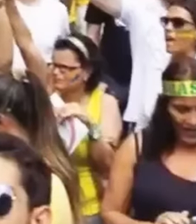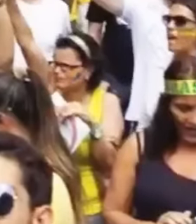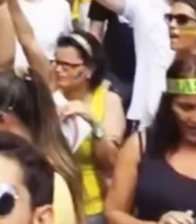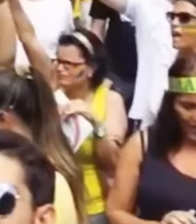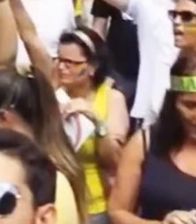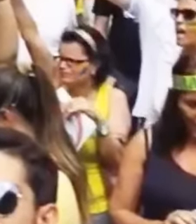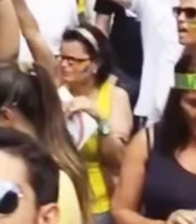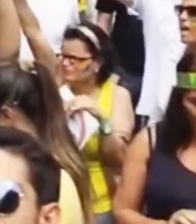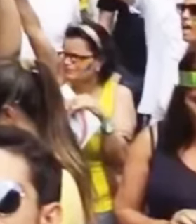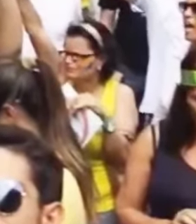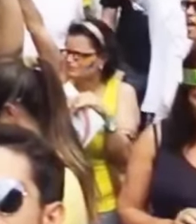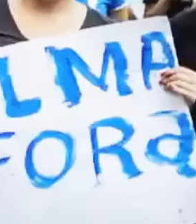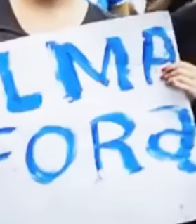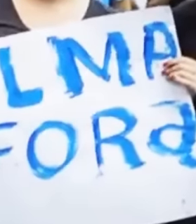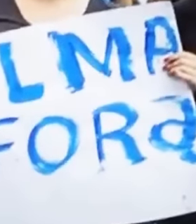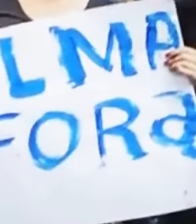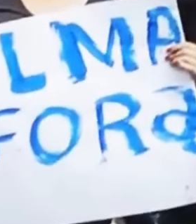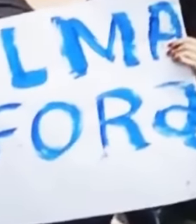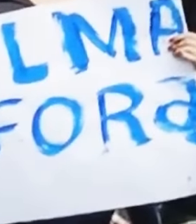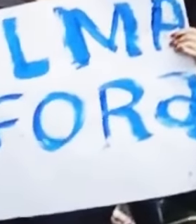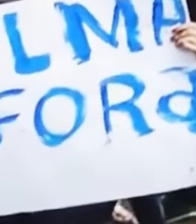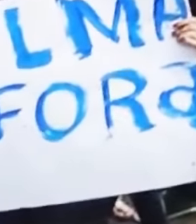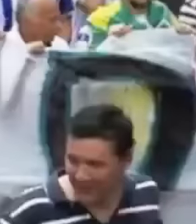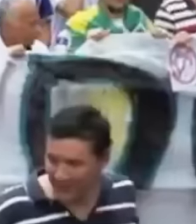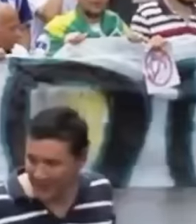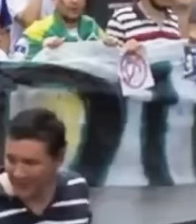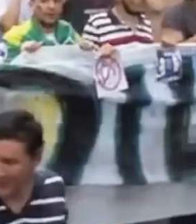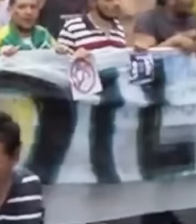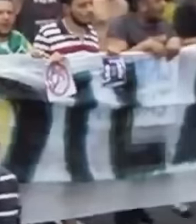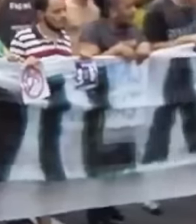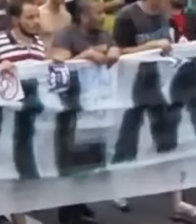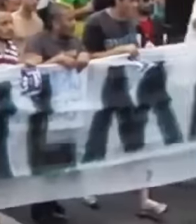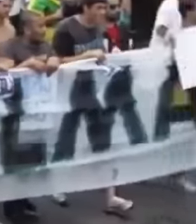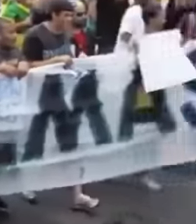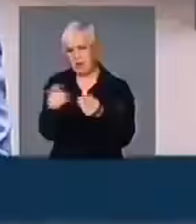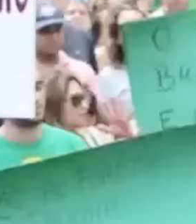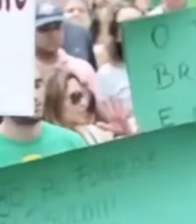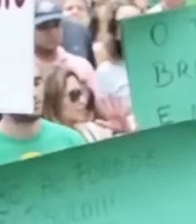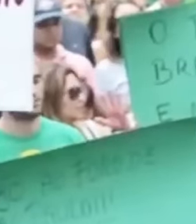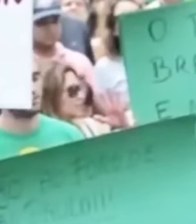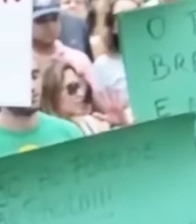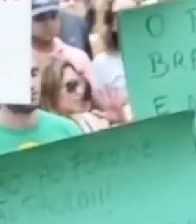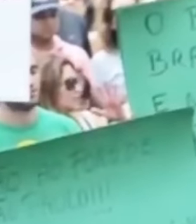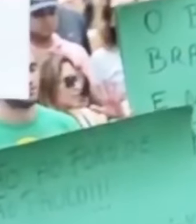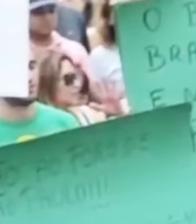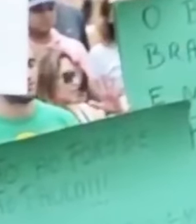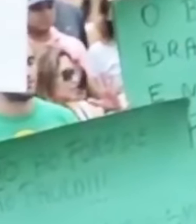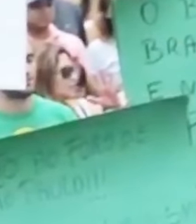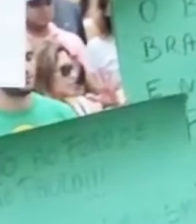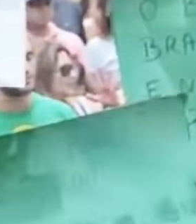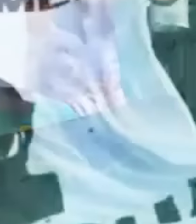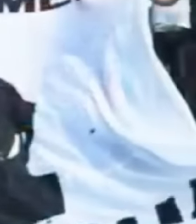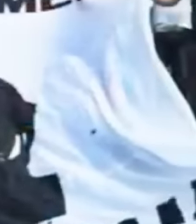país e que vão às ruas com cartazes. São poucos, é verdade, mas deveriam ter a consciência do escárnio que promovem ao estar indo às ruas pedindo